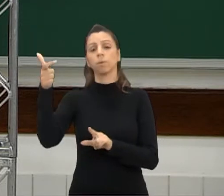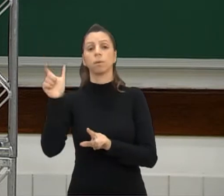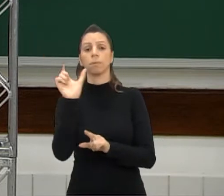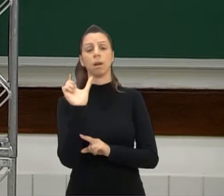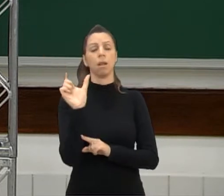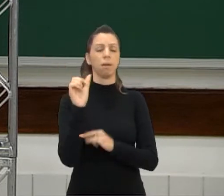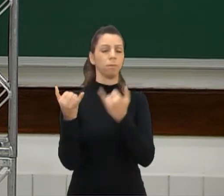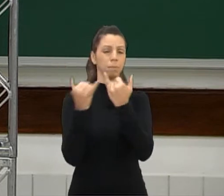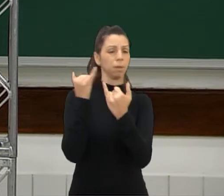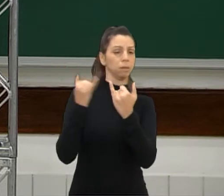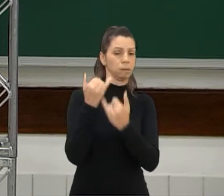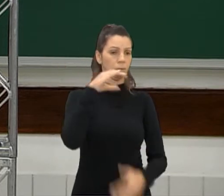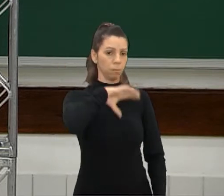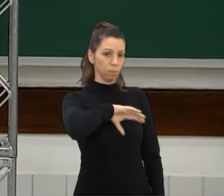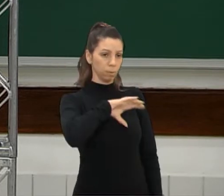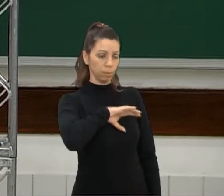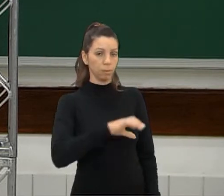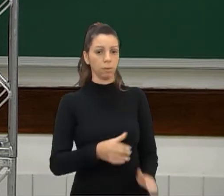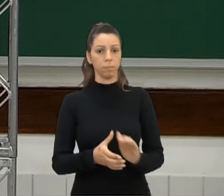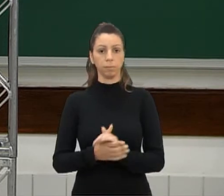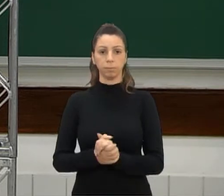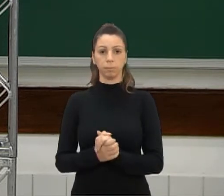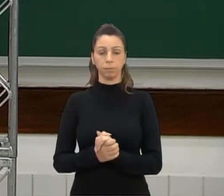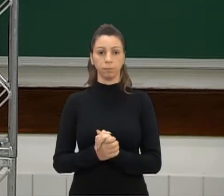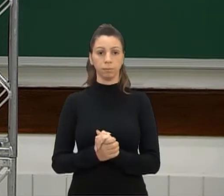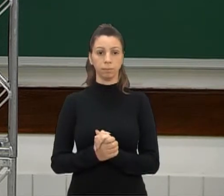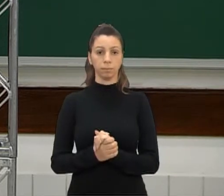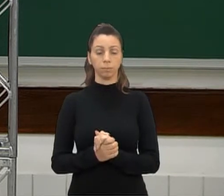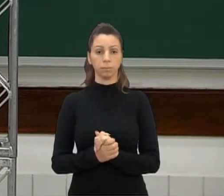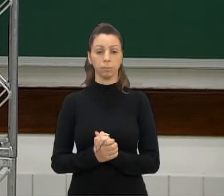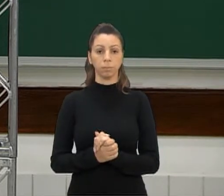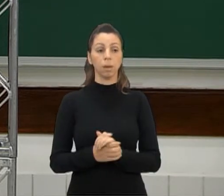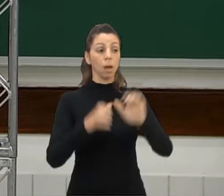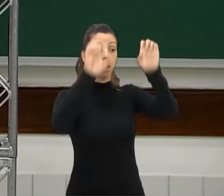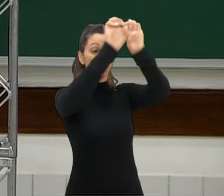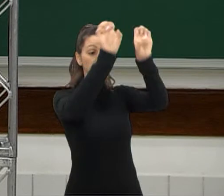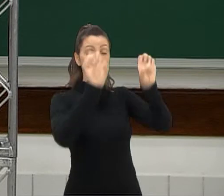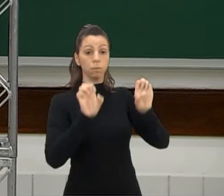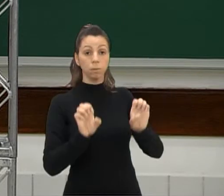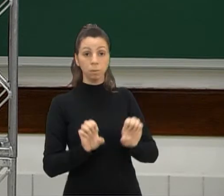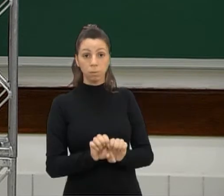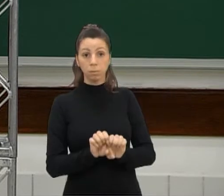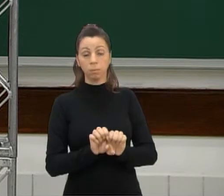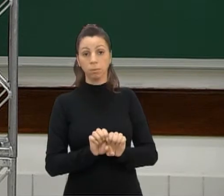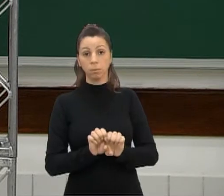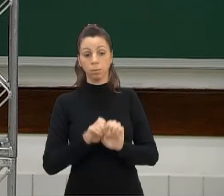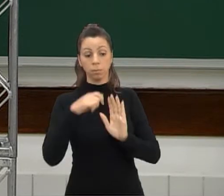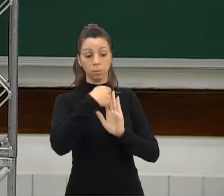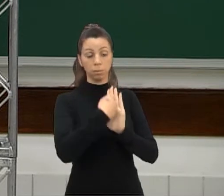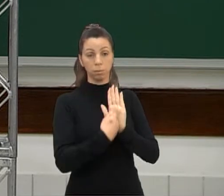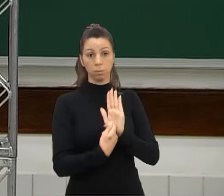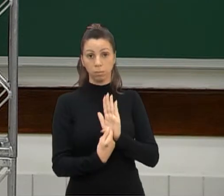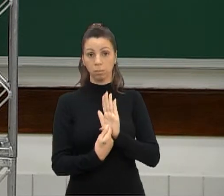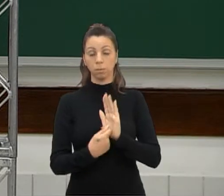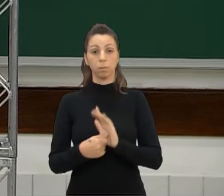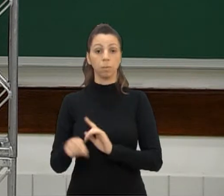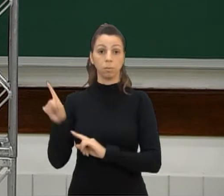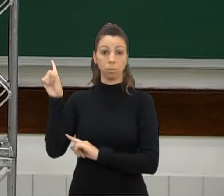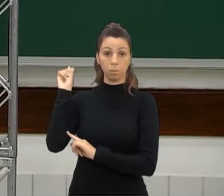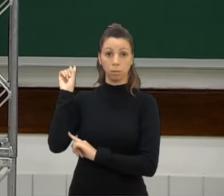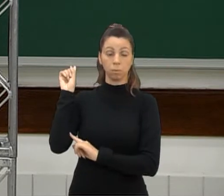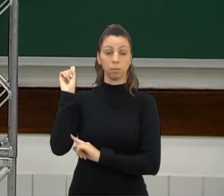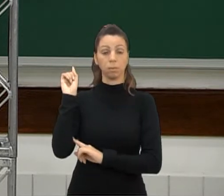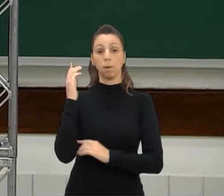A ver, sobre o texto, sobre a forma do texto e sobre a charla, sobre la conversa, sobre essa